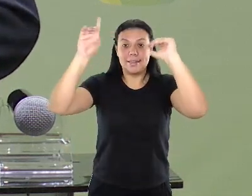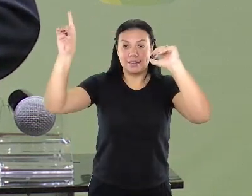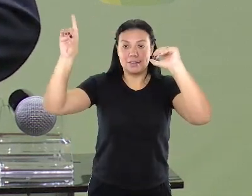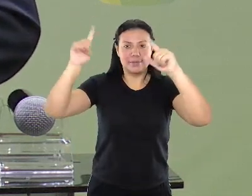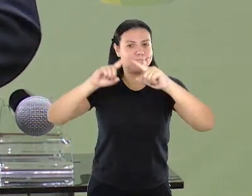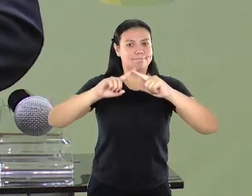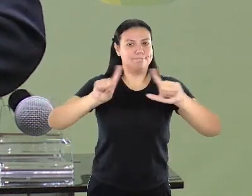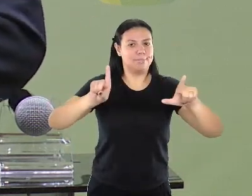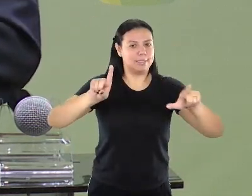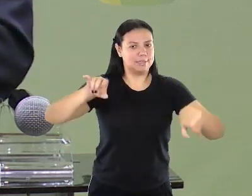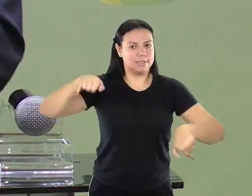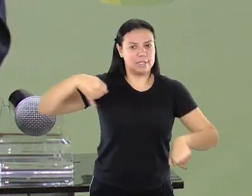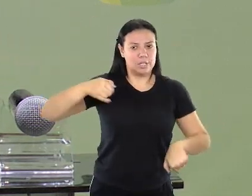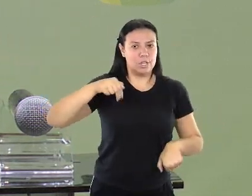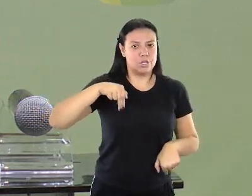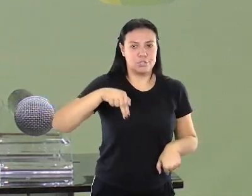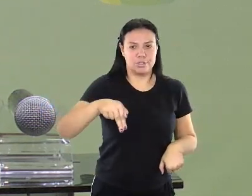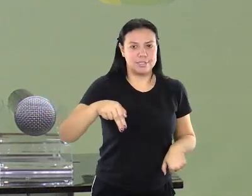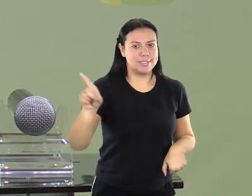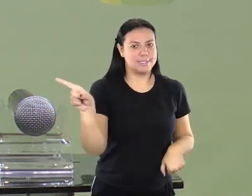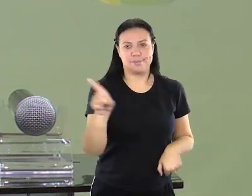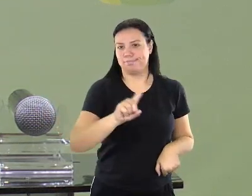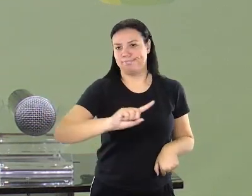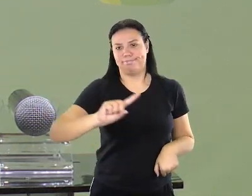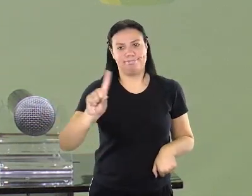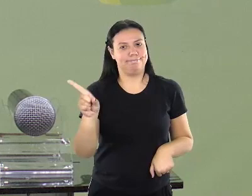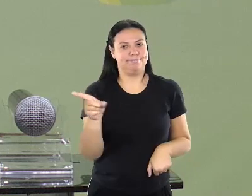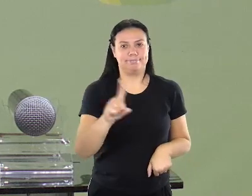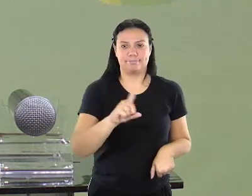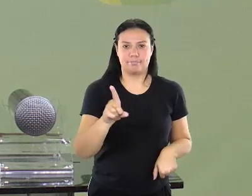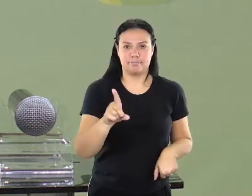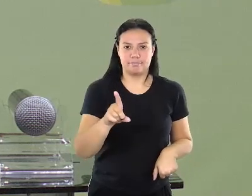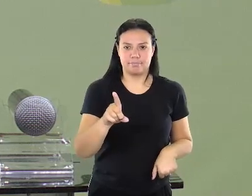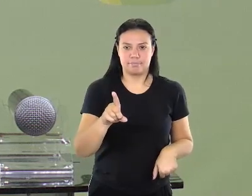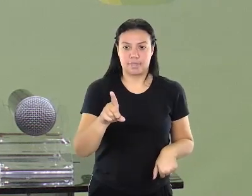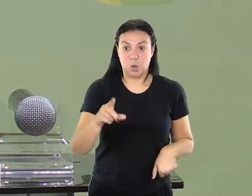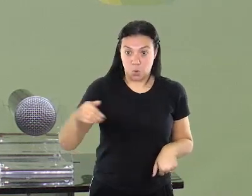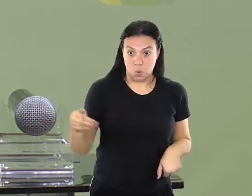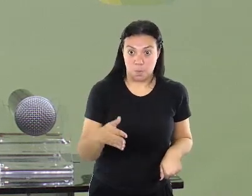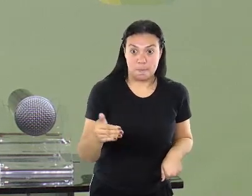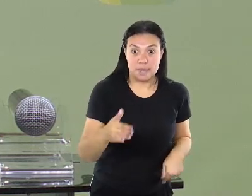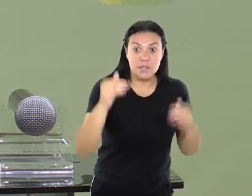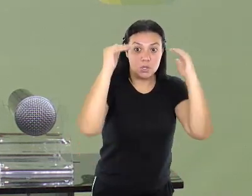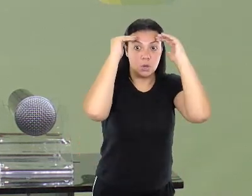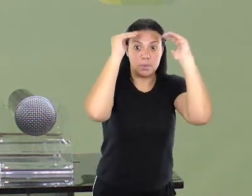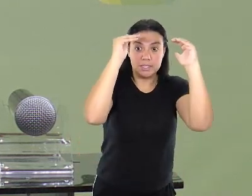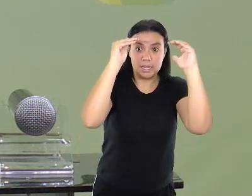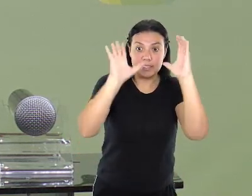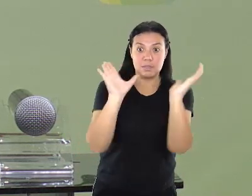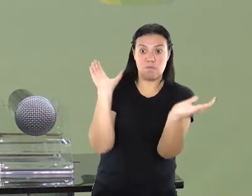Jonas. O peixe obedece a Deus engolindo, depois vomitando.